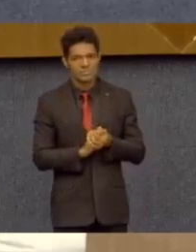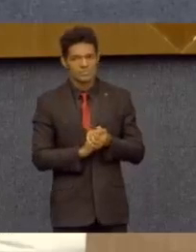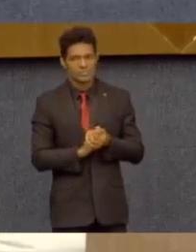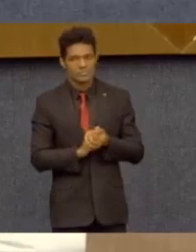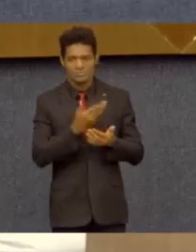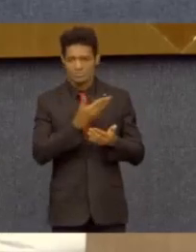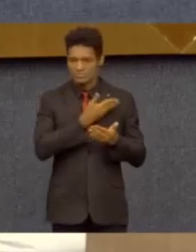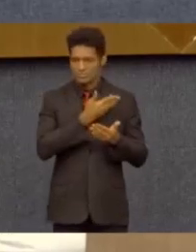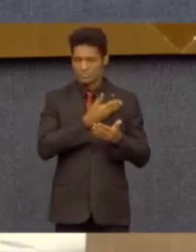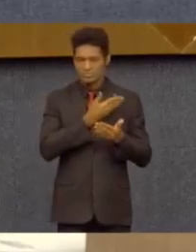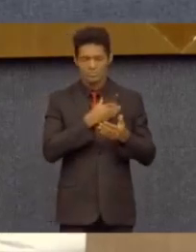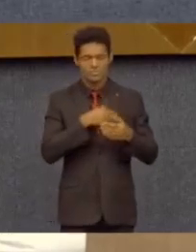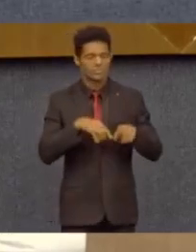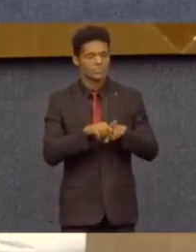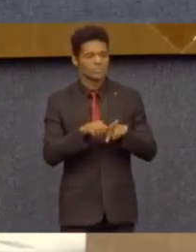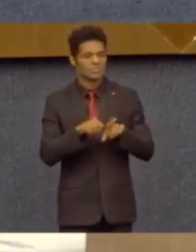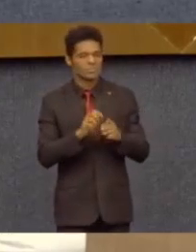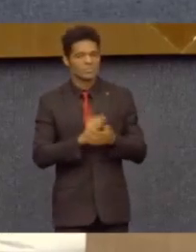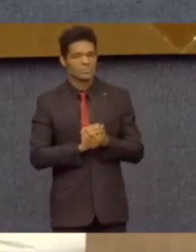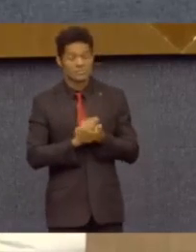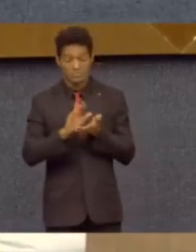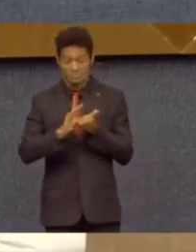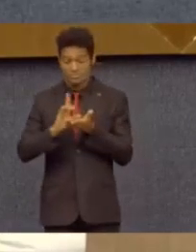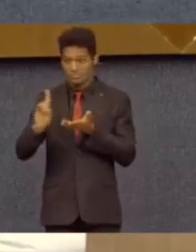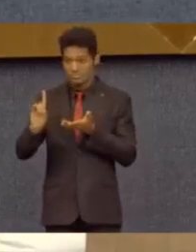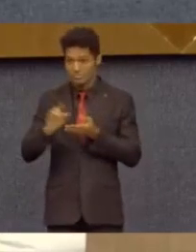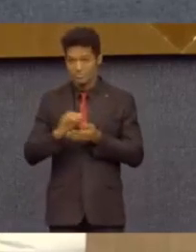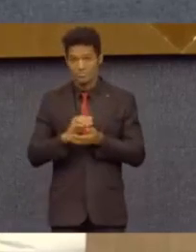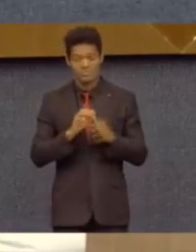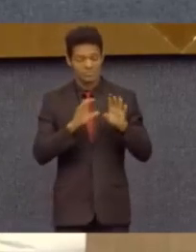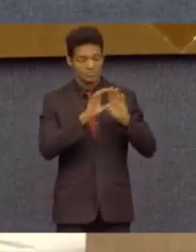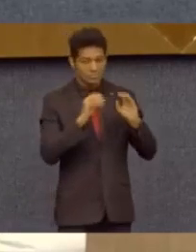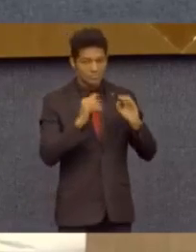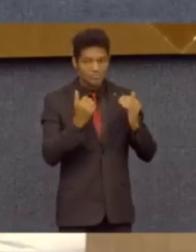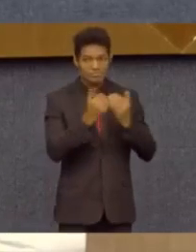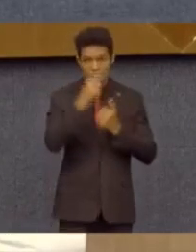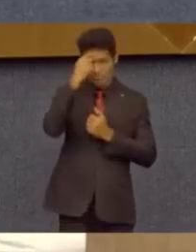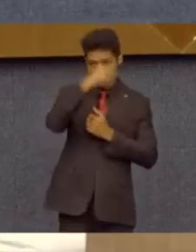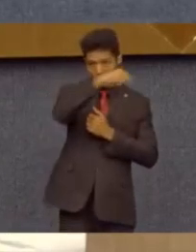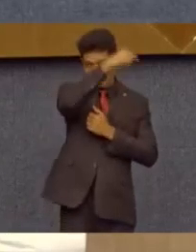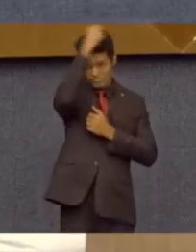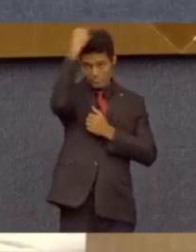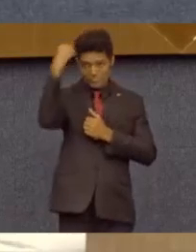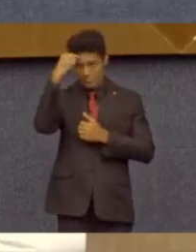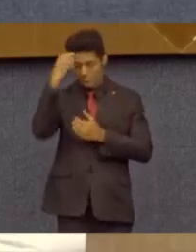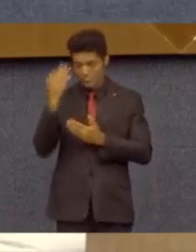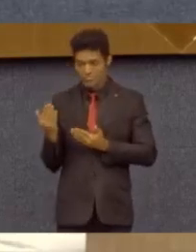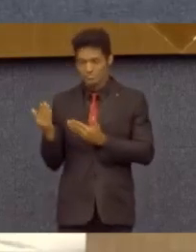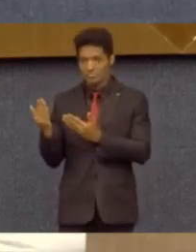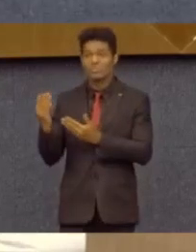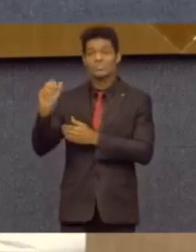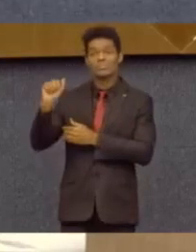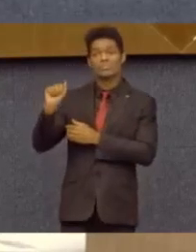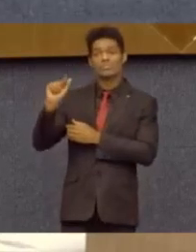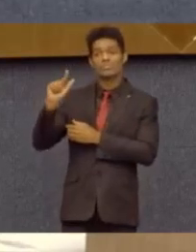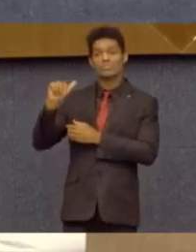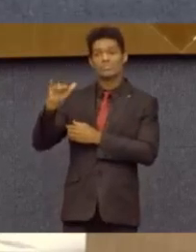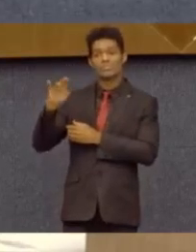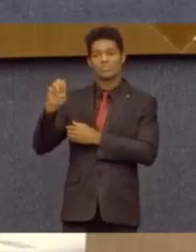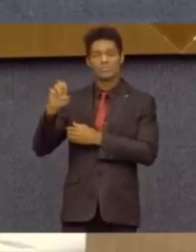amiga de muito tempo, coordenadora da comunidade Santa Terezinha, Aline Aparecida